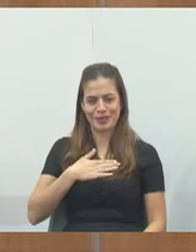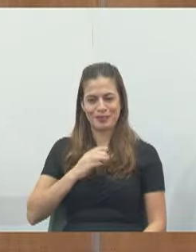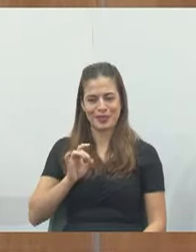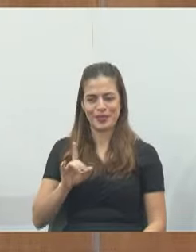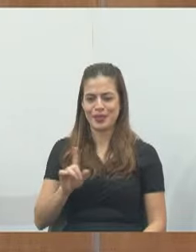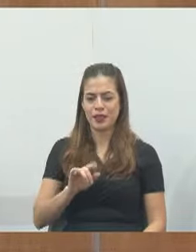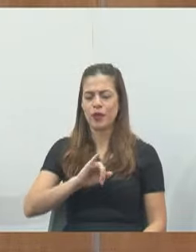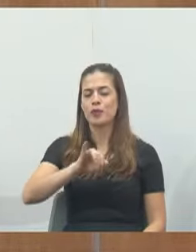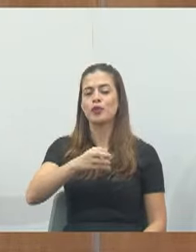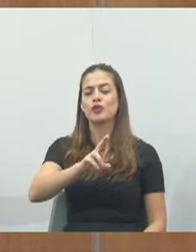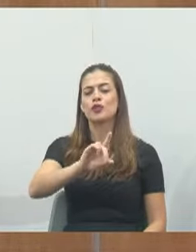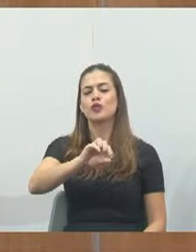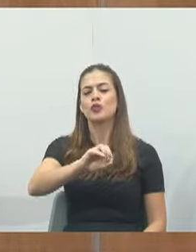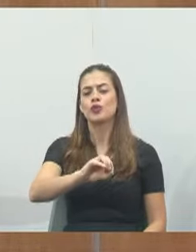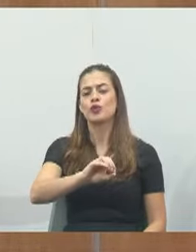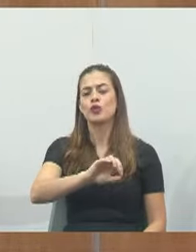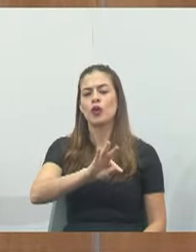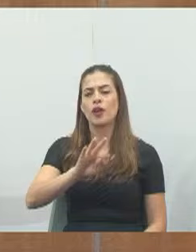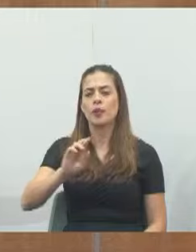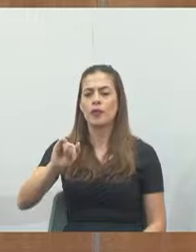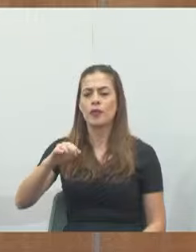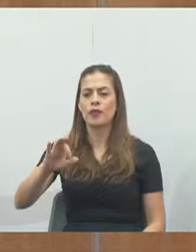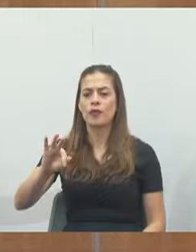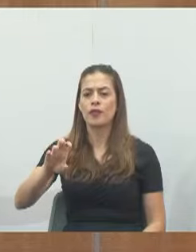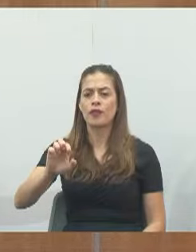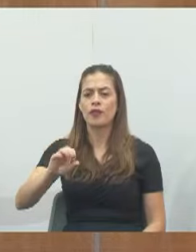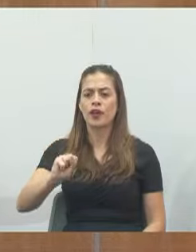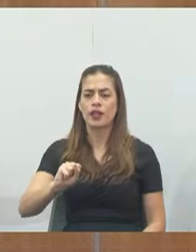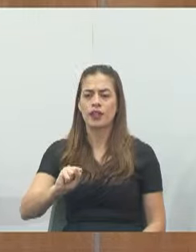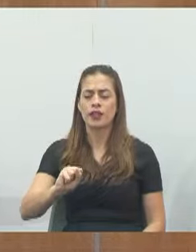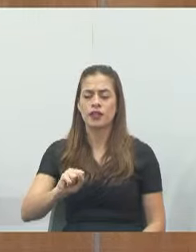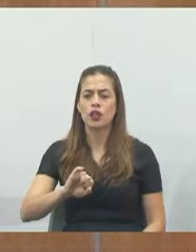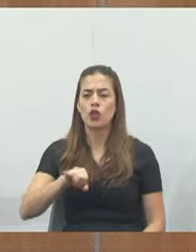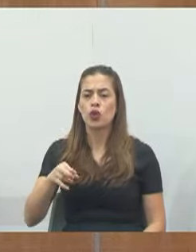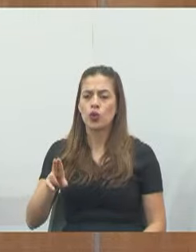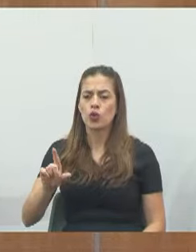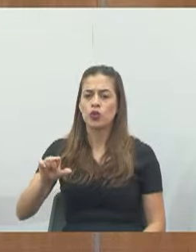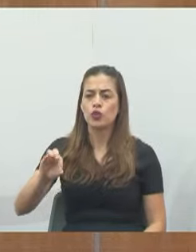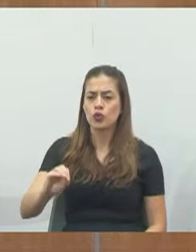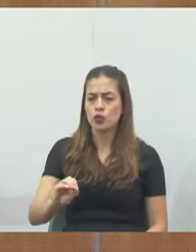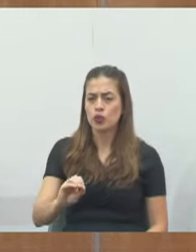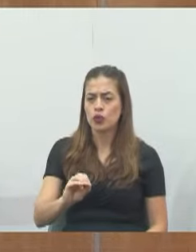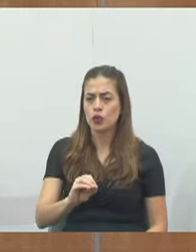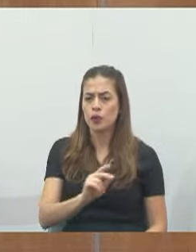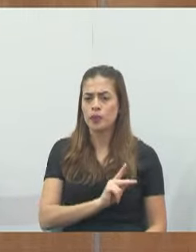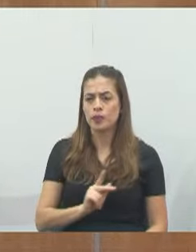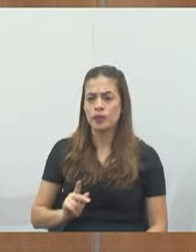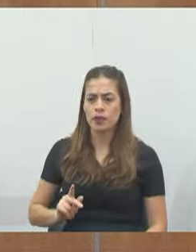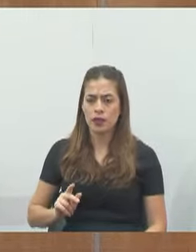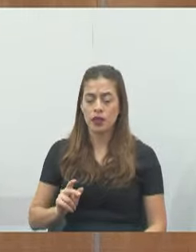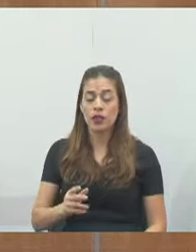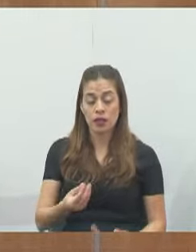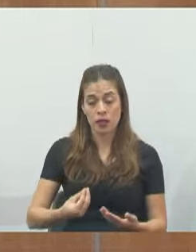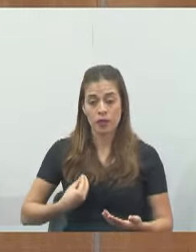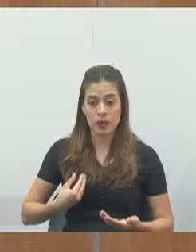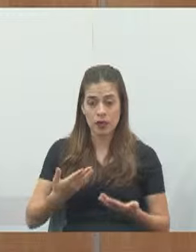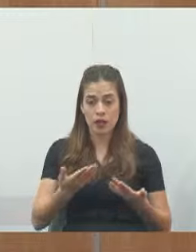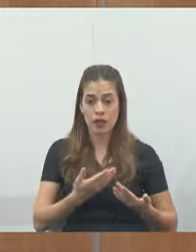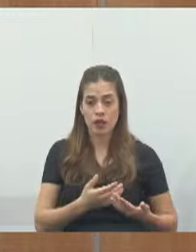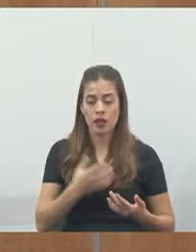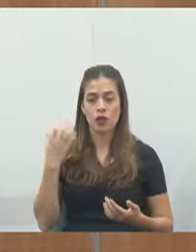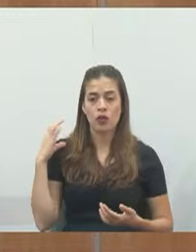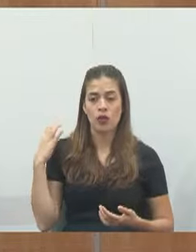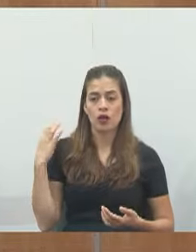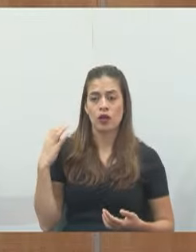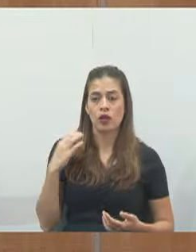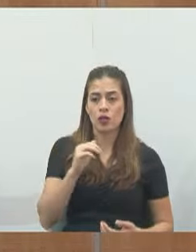para o Júlio, é para o Freitas, é para o Júlio Cabala, presente aqui no nosso evento, né? Coordenador do Ângulo